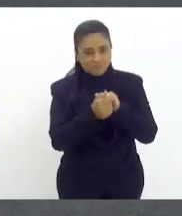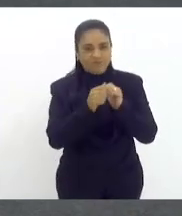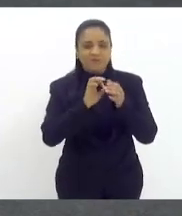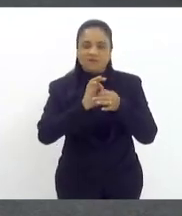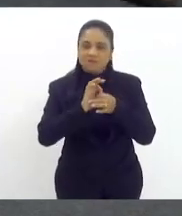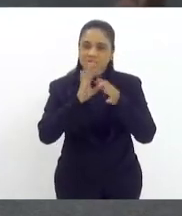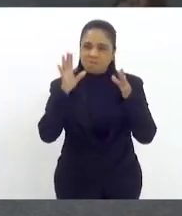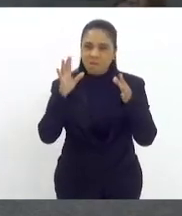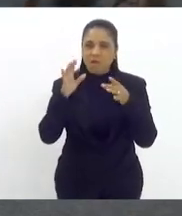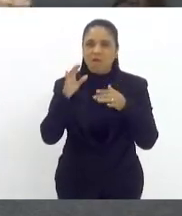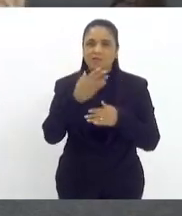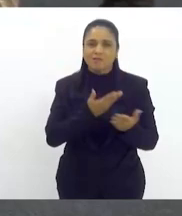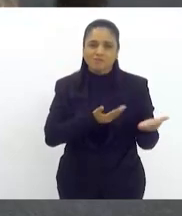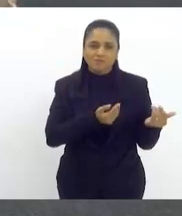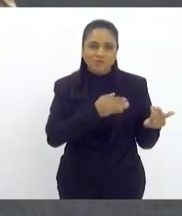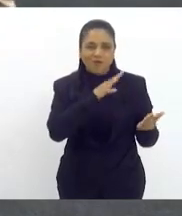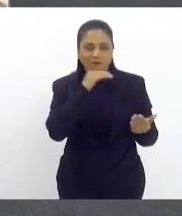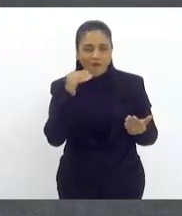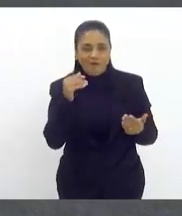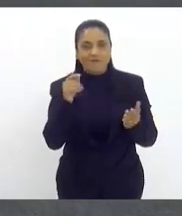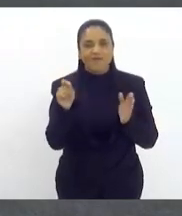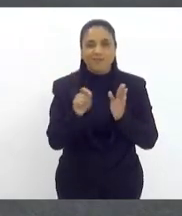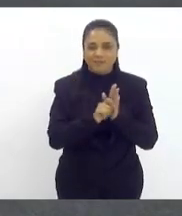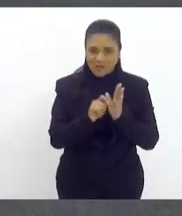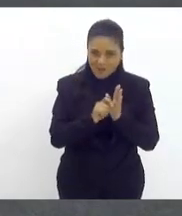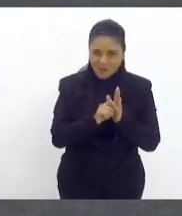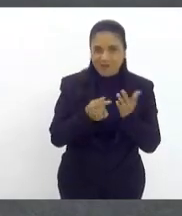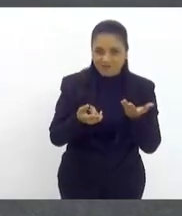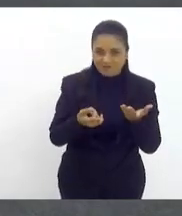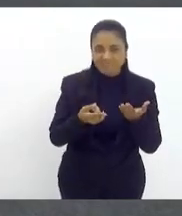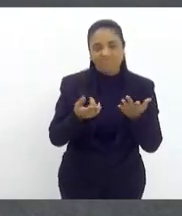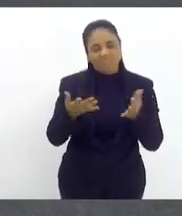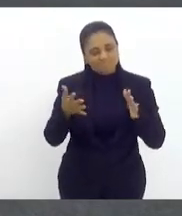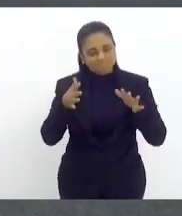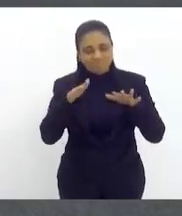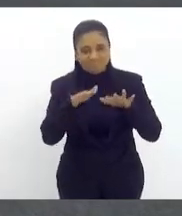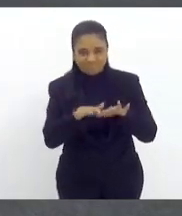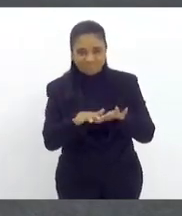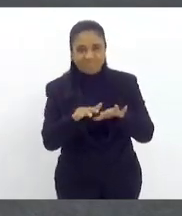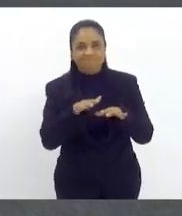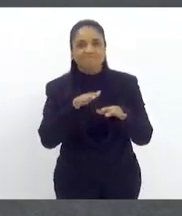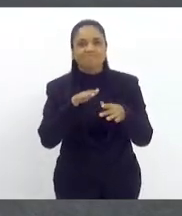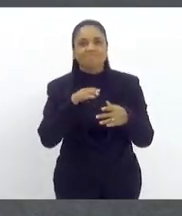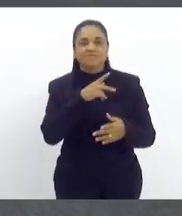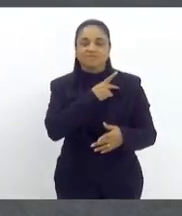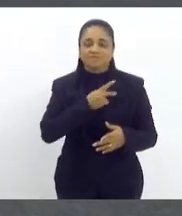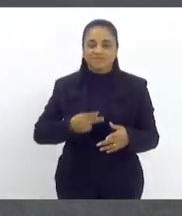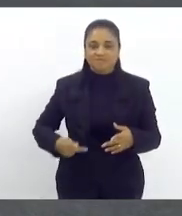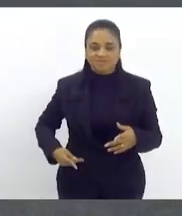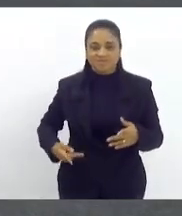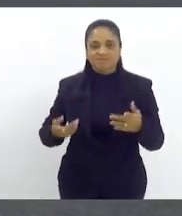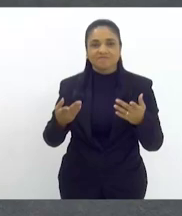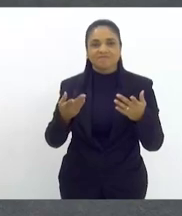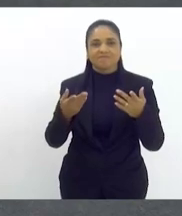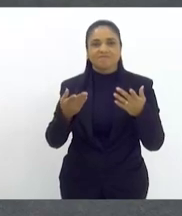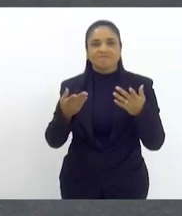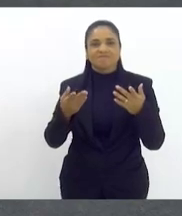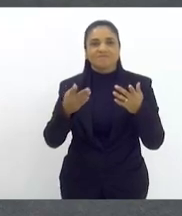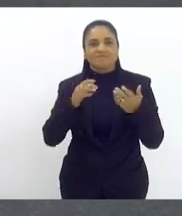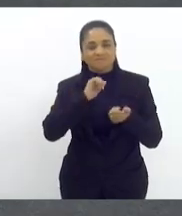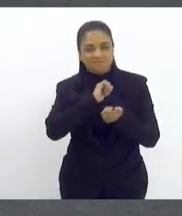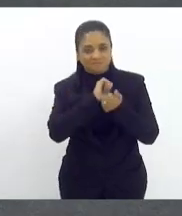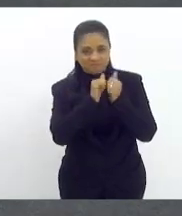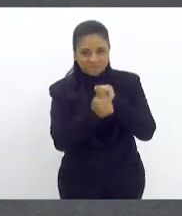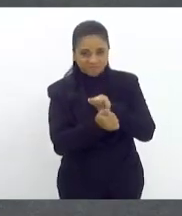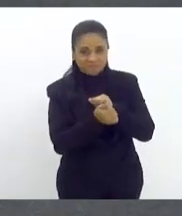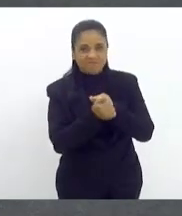é uma importante ferramenta de inclusão então todo nosso respeito secretário de esporte de Cardoso Moreira o Hugo que está aqui conosco e também